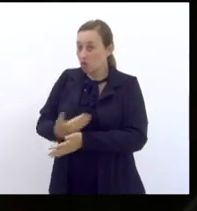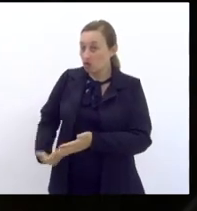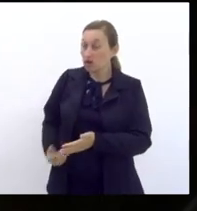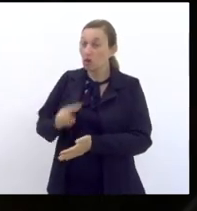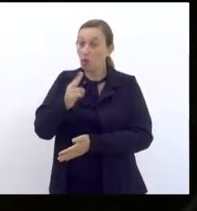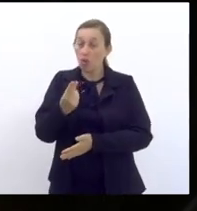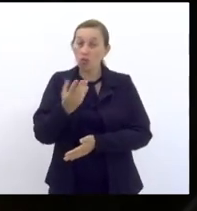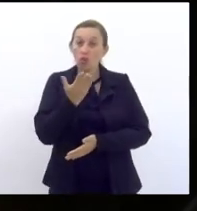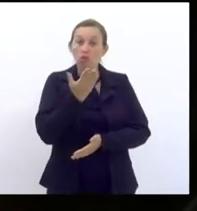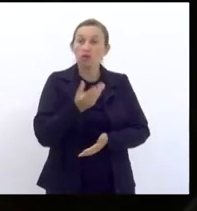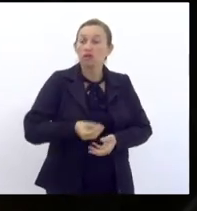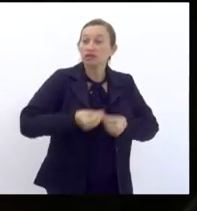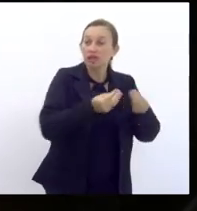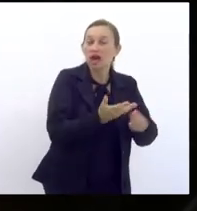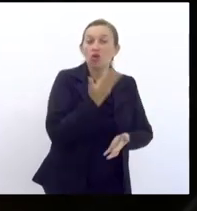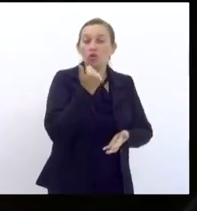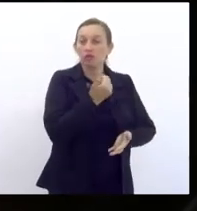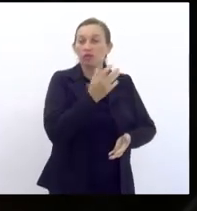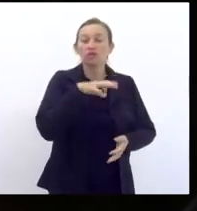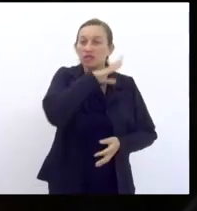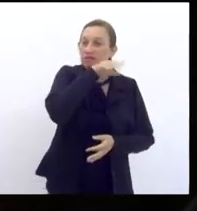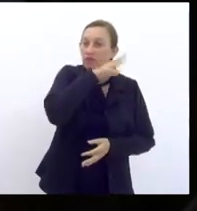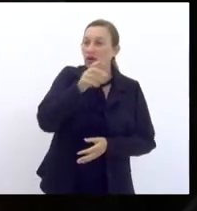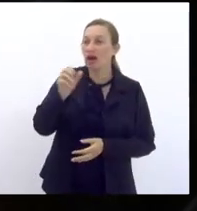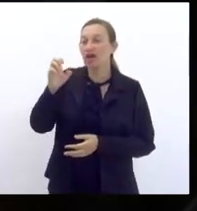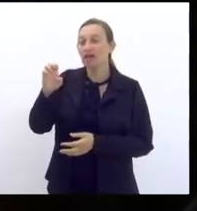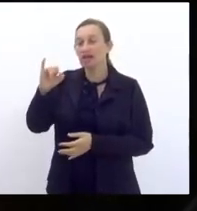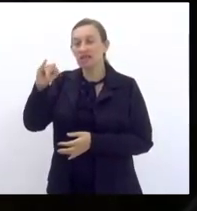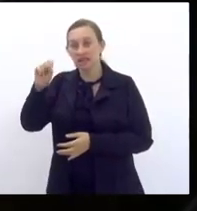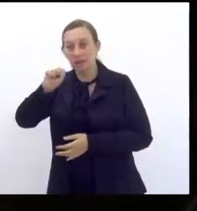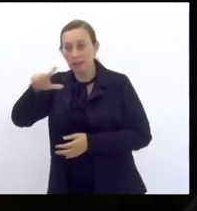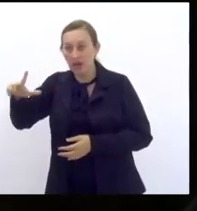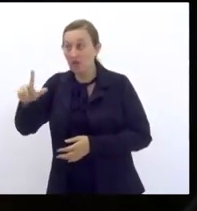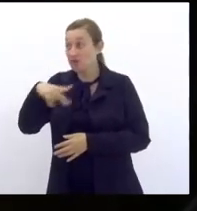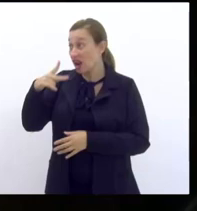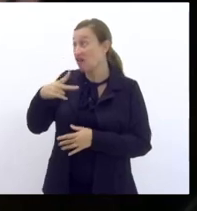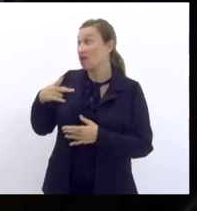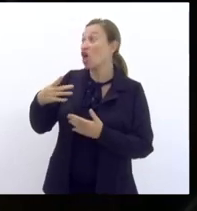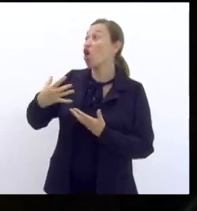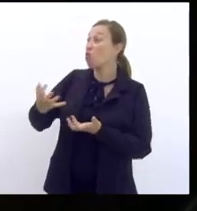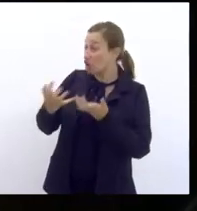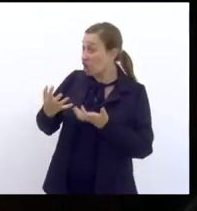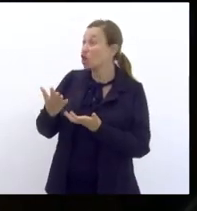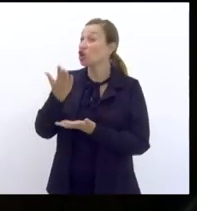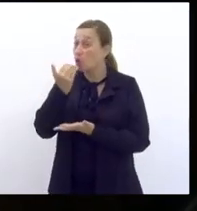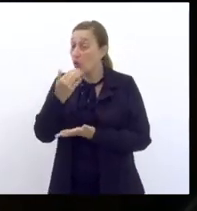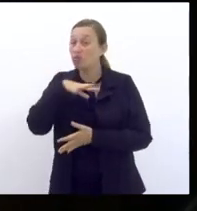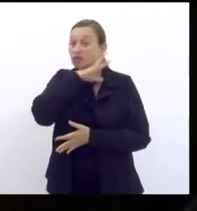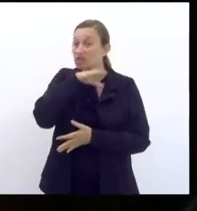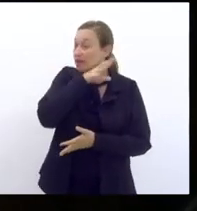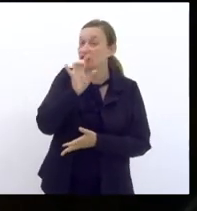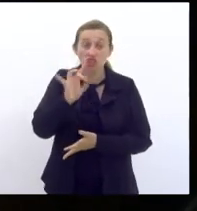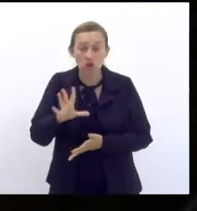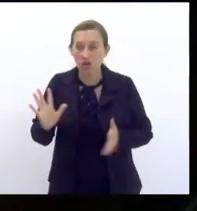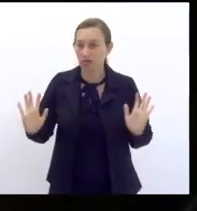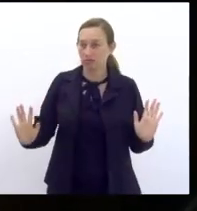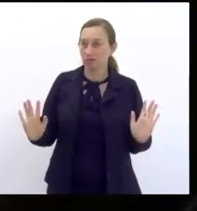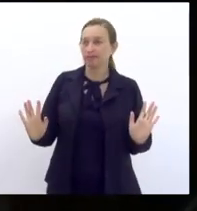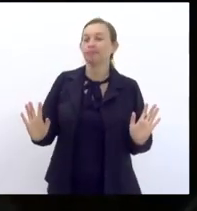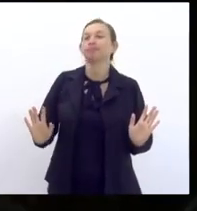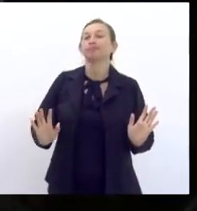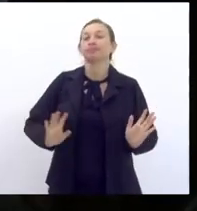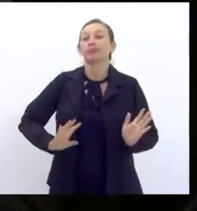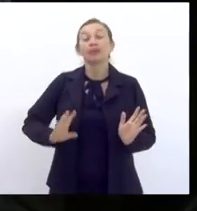dizia para mim naquele jeito peculiar peculiar dela eu quero que alimentos animais e é isso